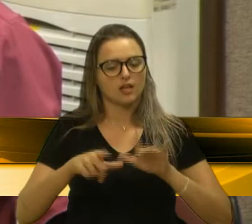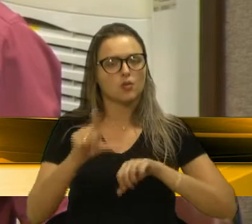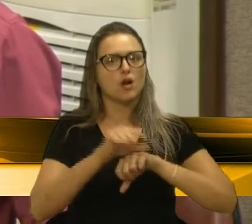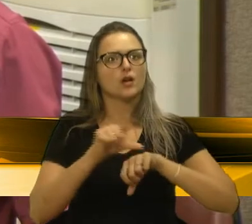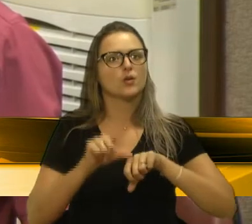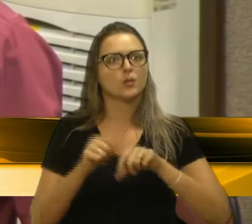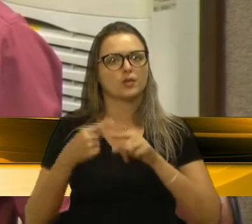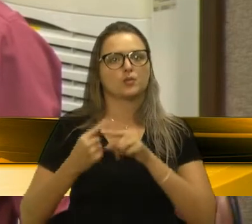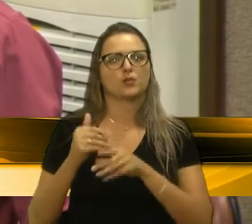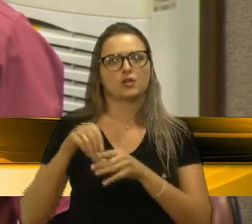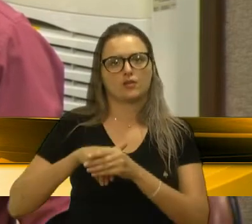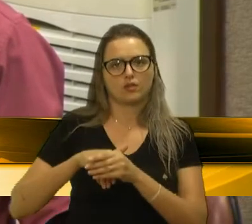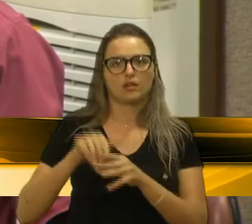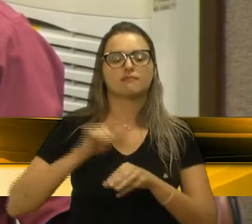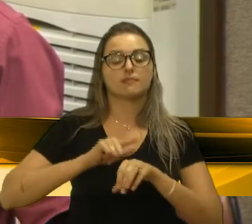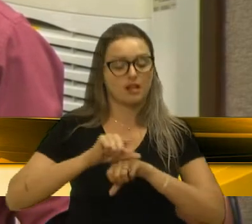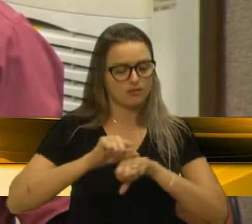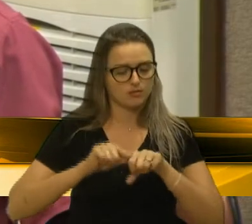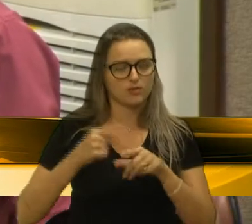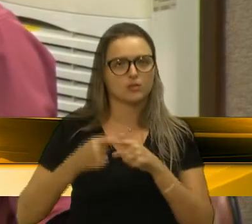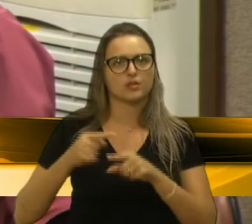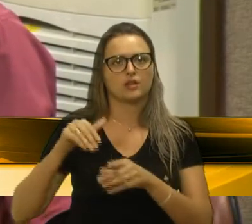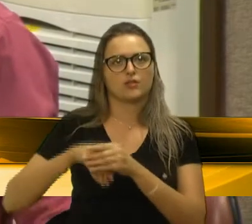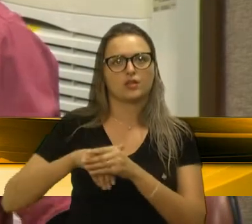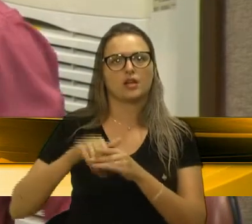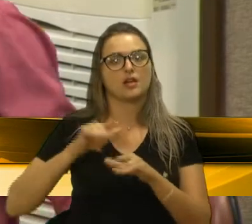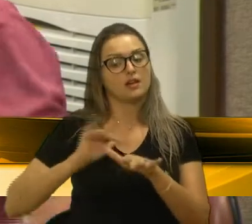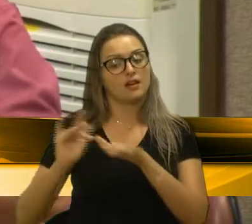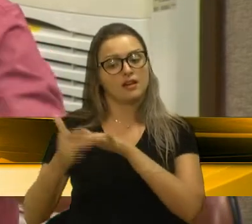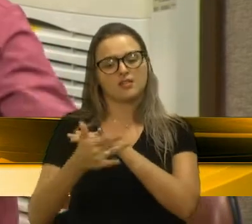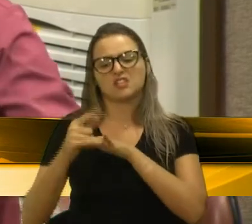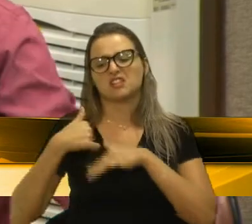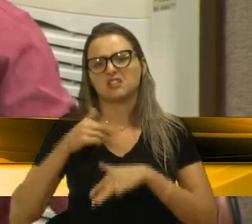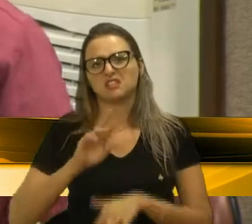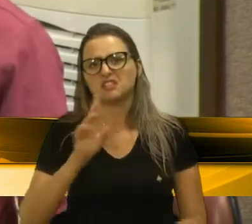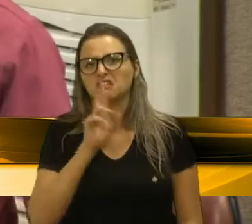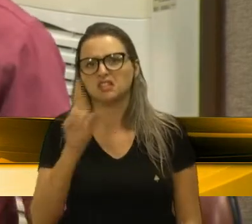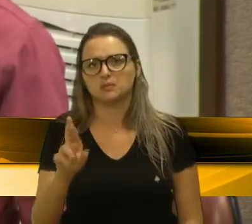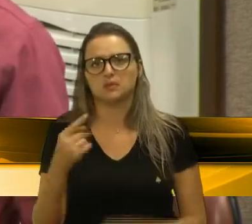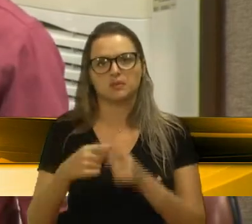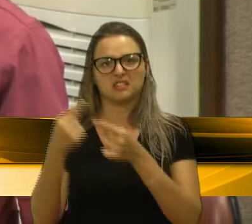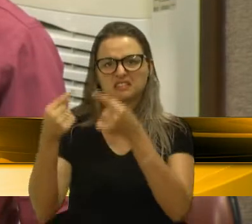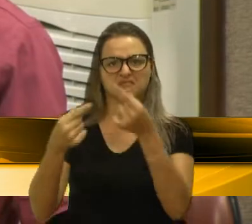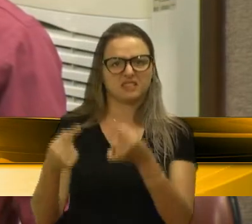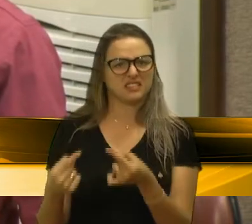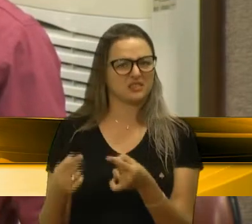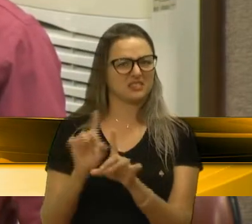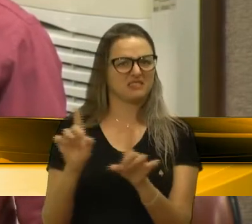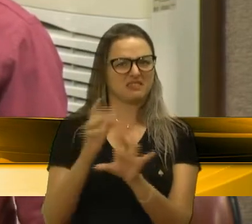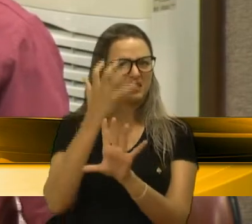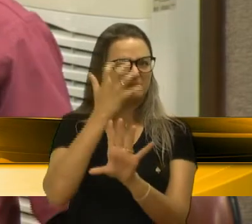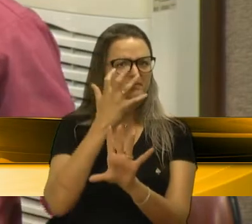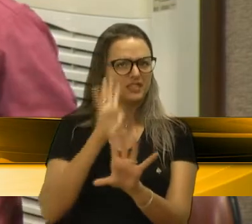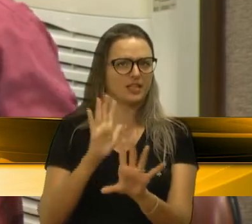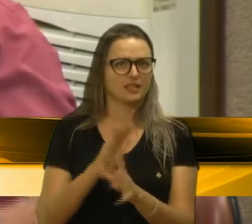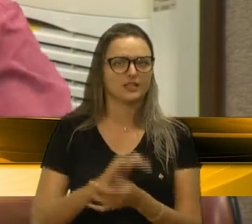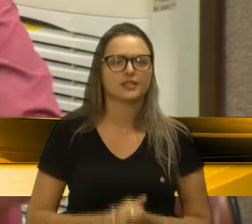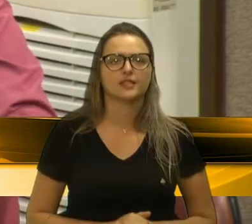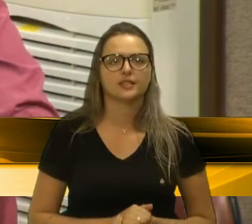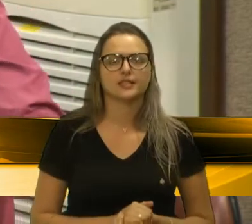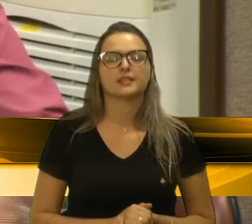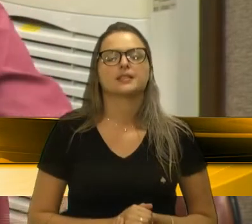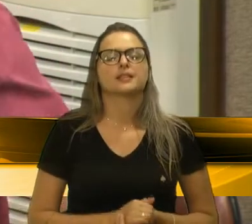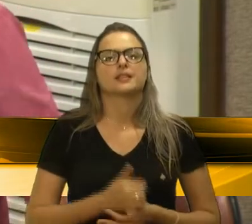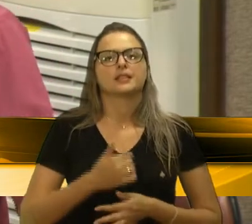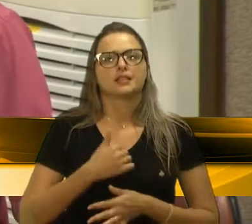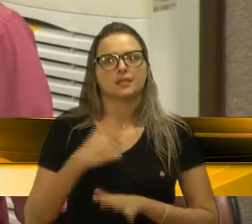e temos argumentos entendeu e social não responde porque ele não tem um debate não tem um debate muito sério ele então acho que tem também que